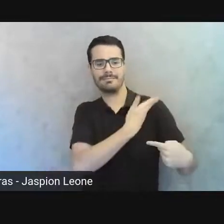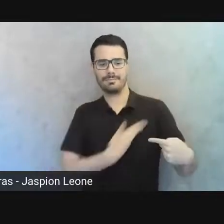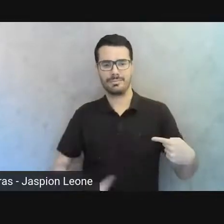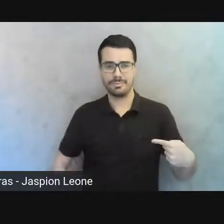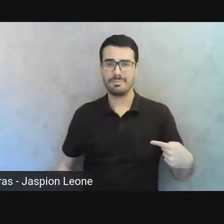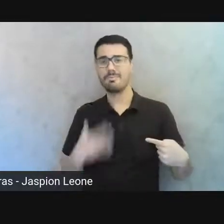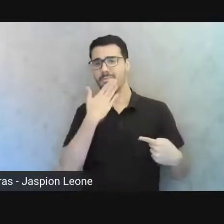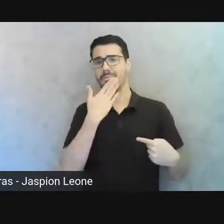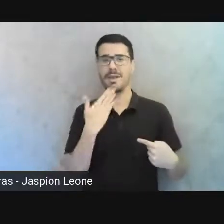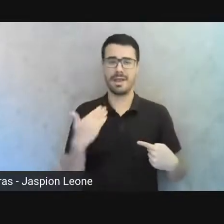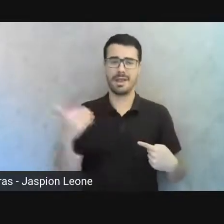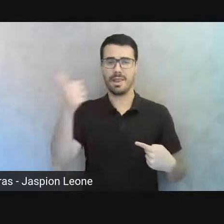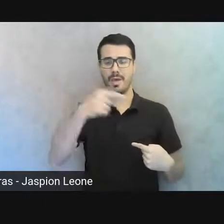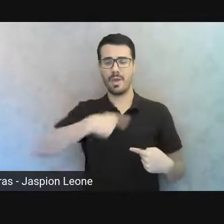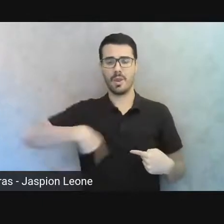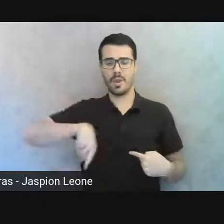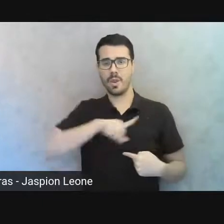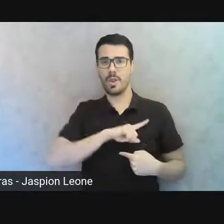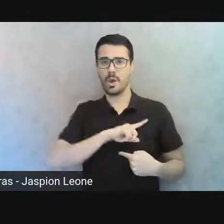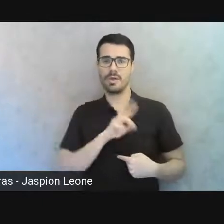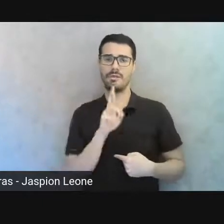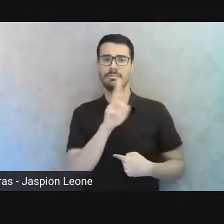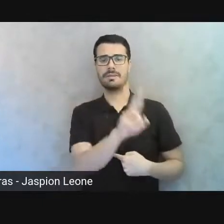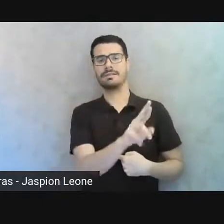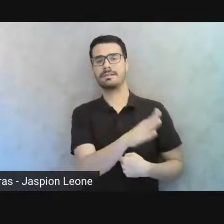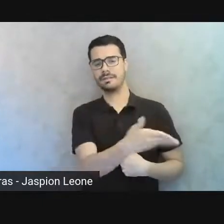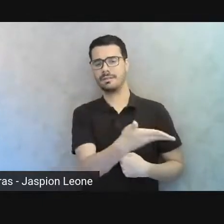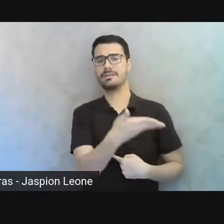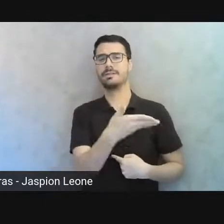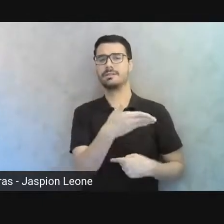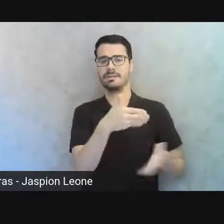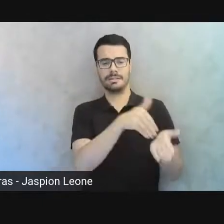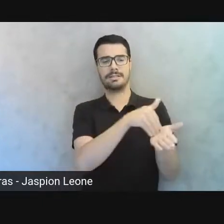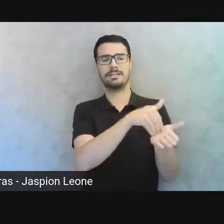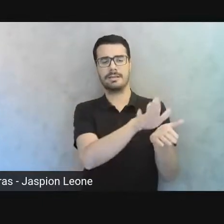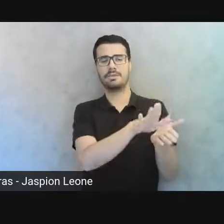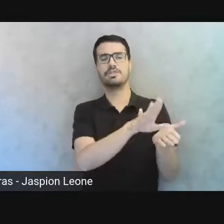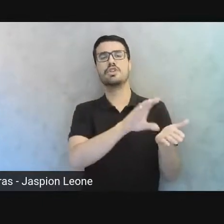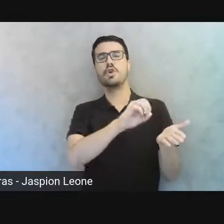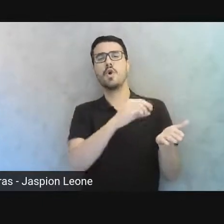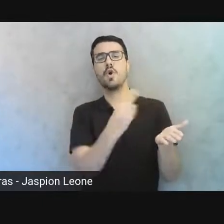que a gente pode empregá-los com o nosso voto e demiti-los